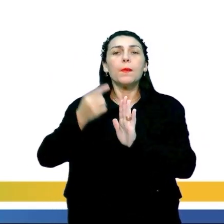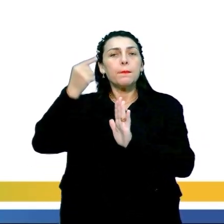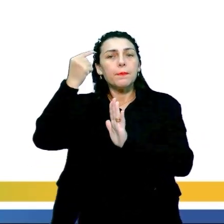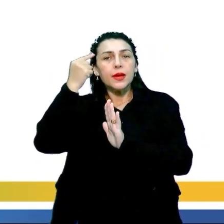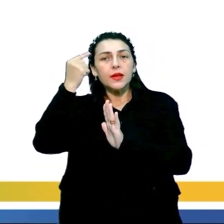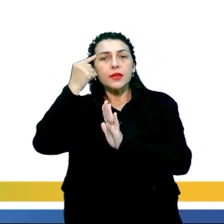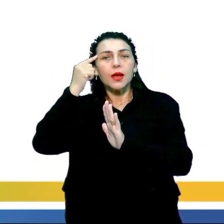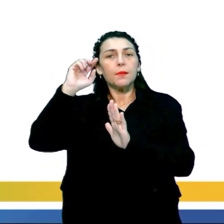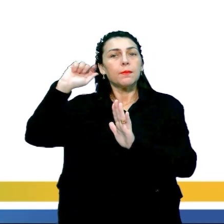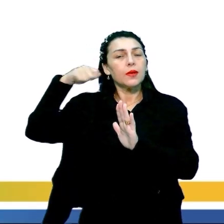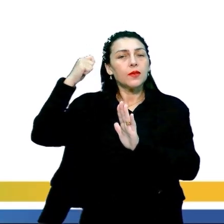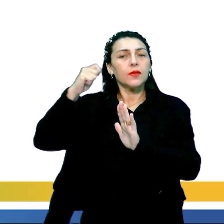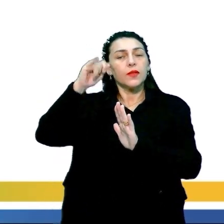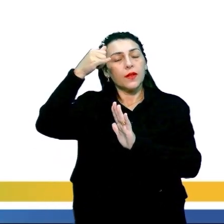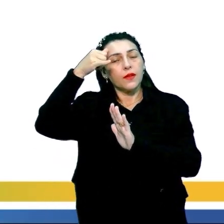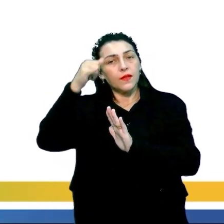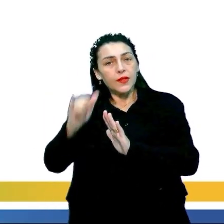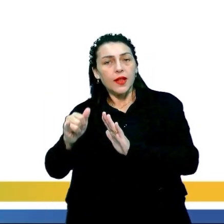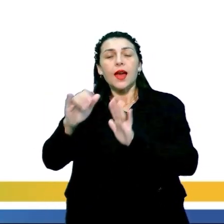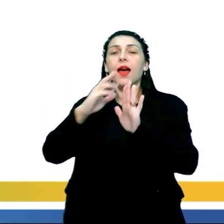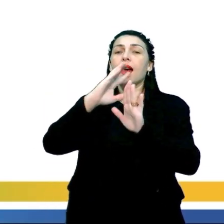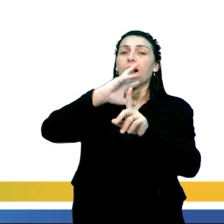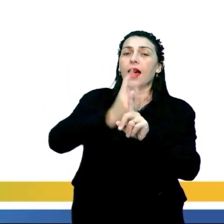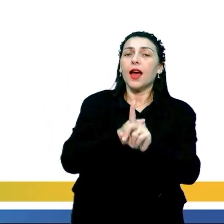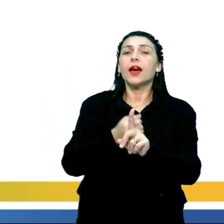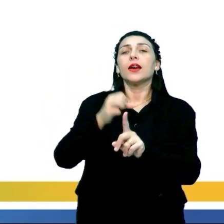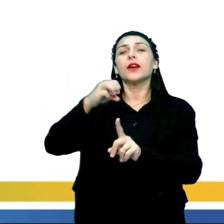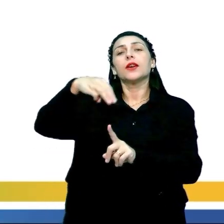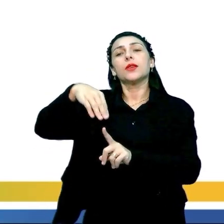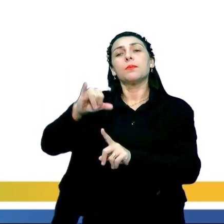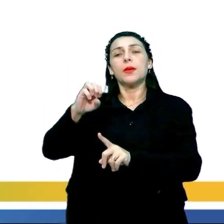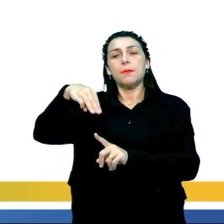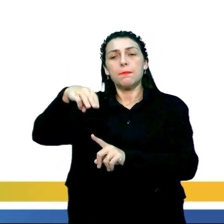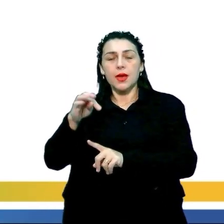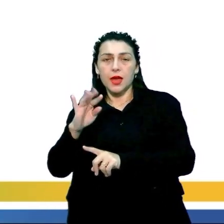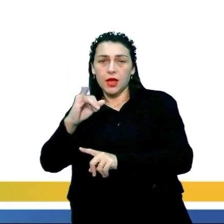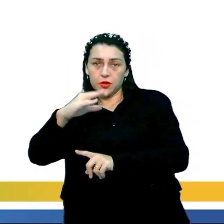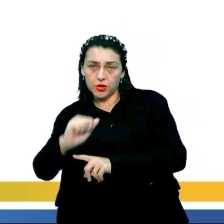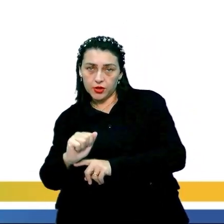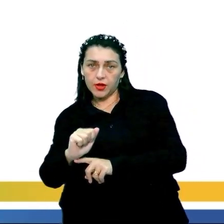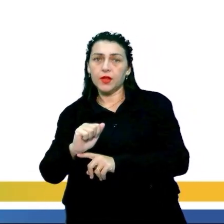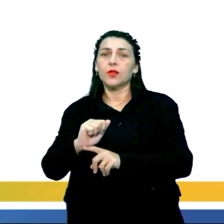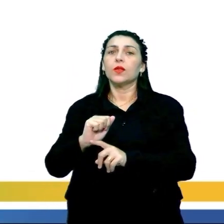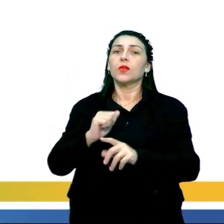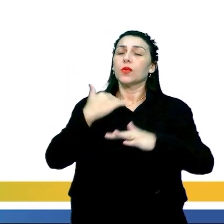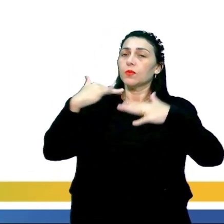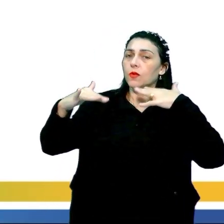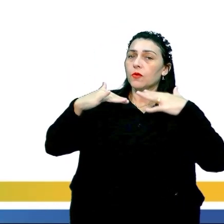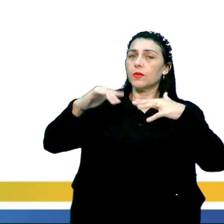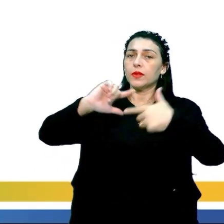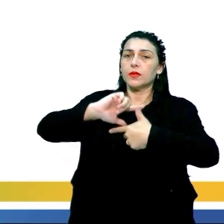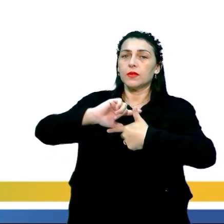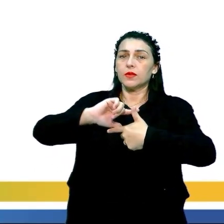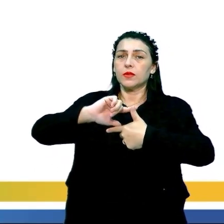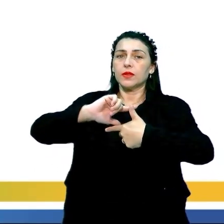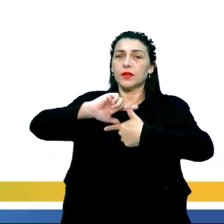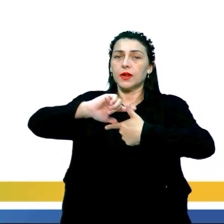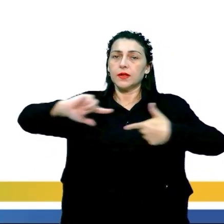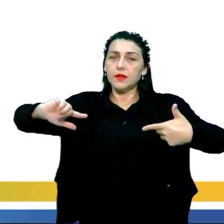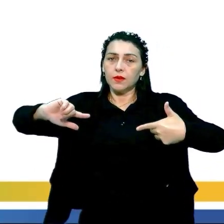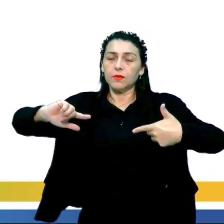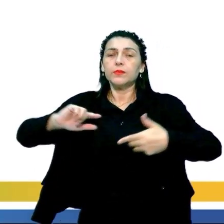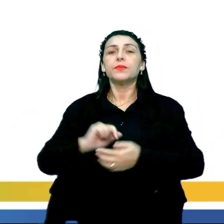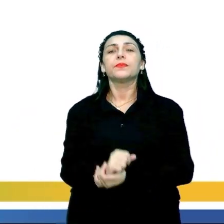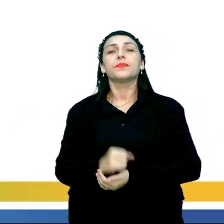e combater a arte mimética, como eu já citei, e que era muito valorizada nos movimentos tradicionais. É